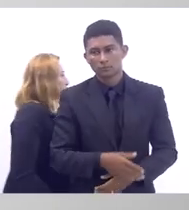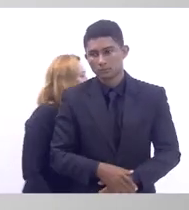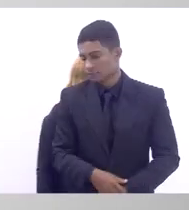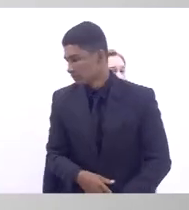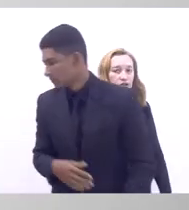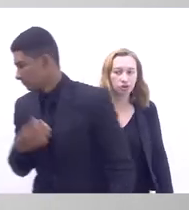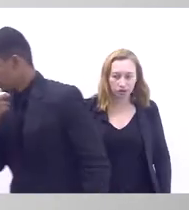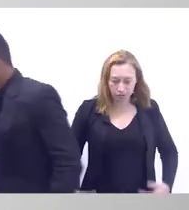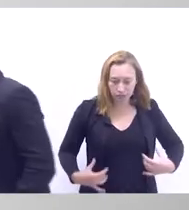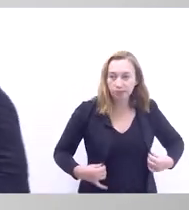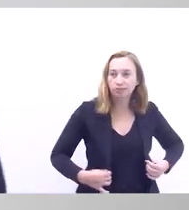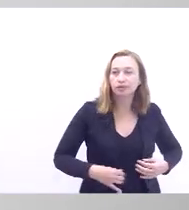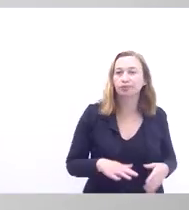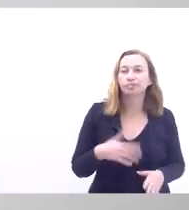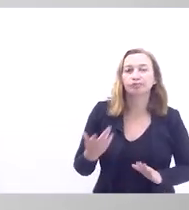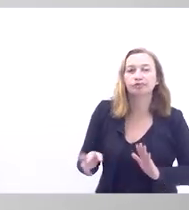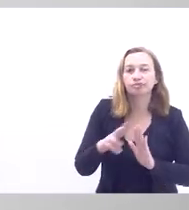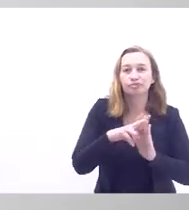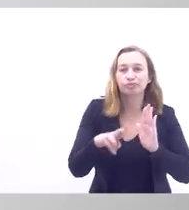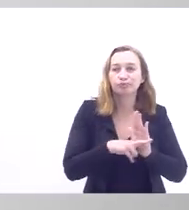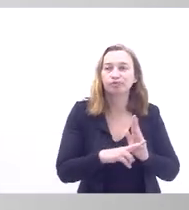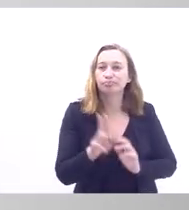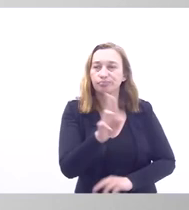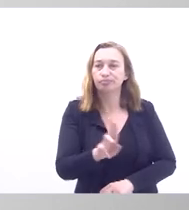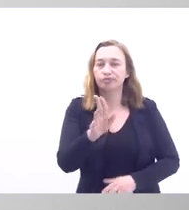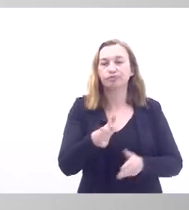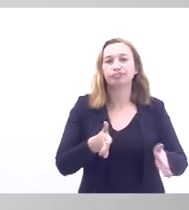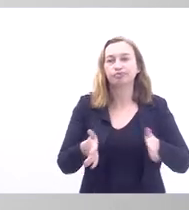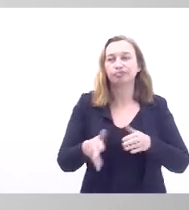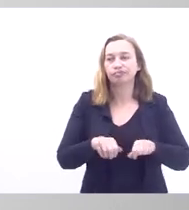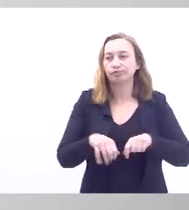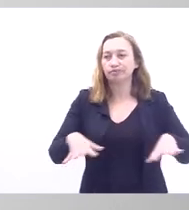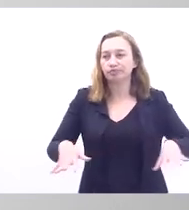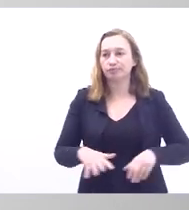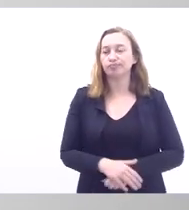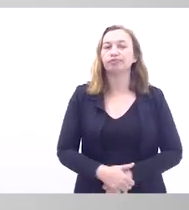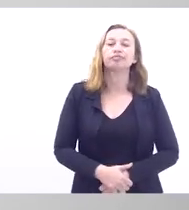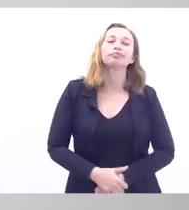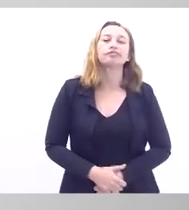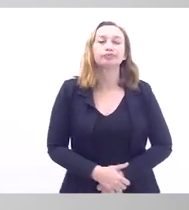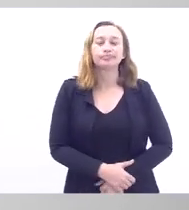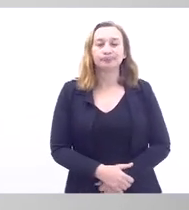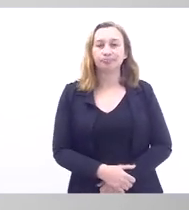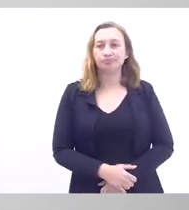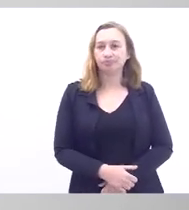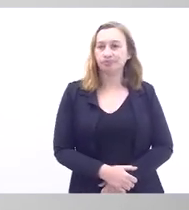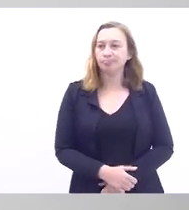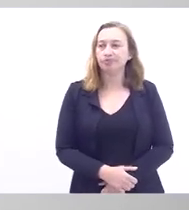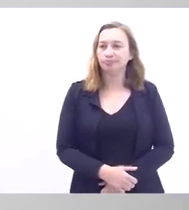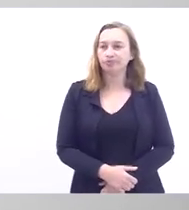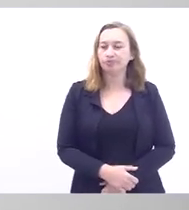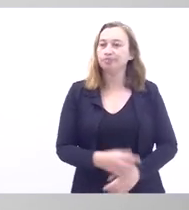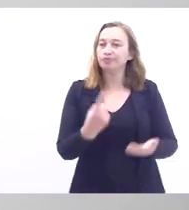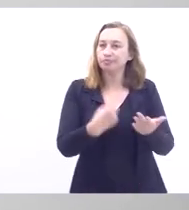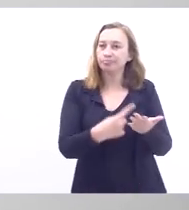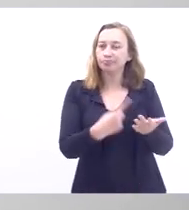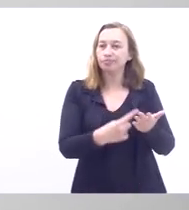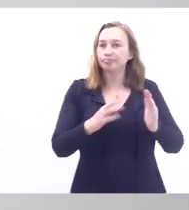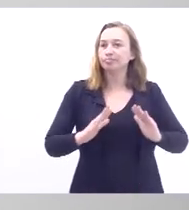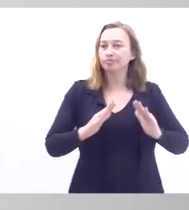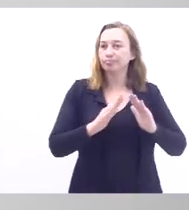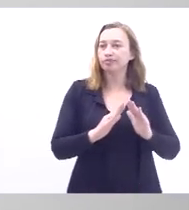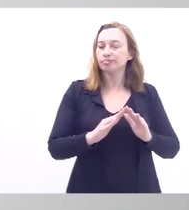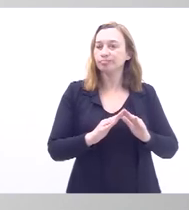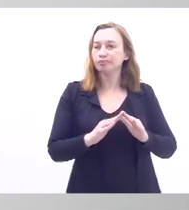qual seria o regime que a gente utilizaria no período academia amplamente Oi e um acordo do colegial